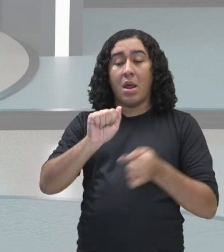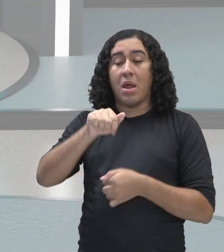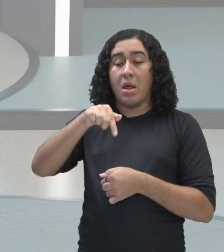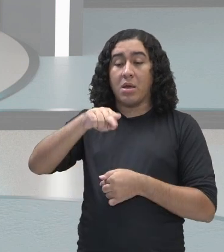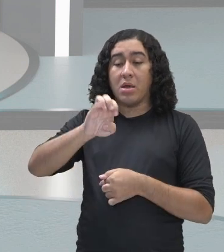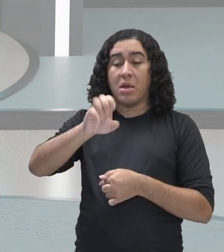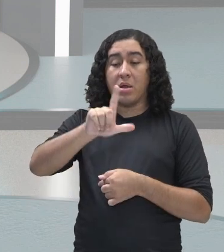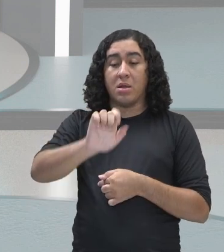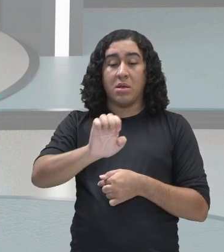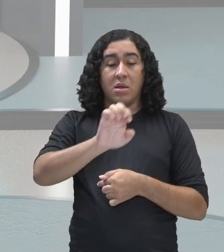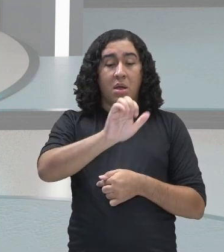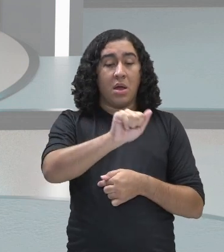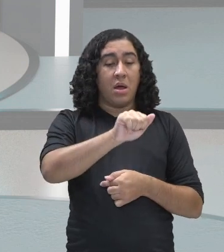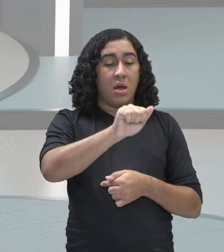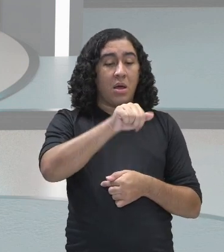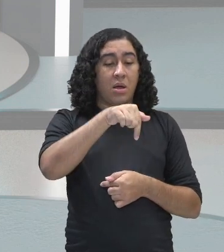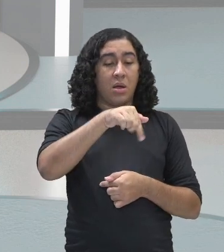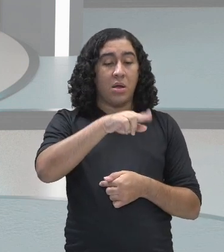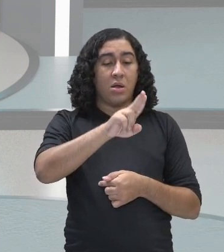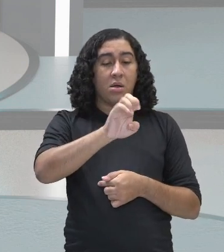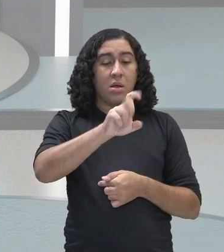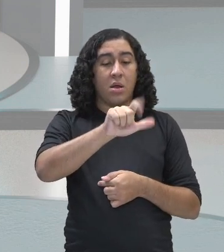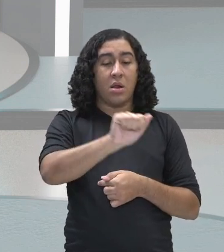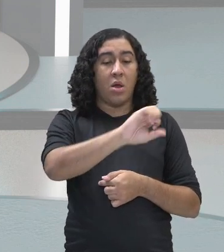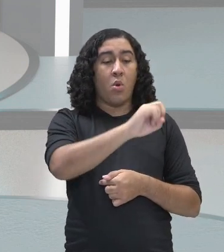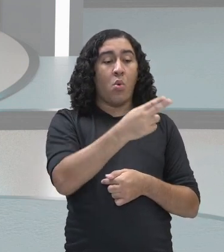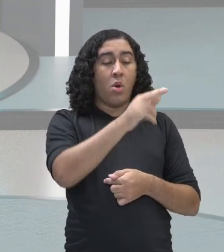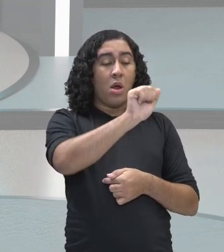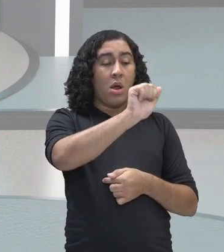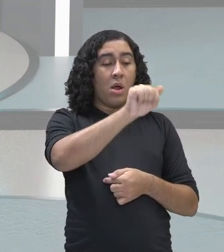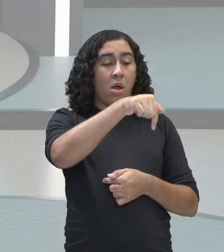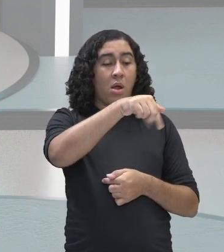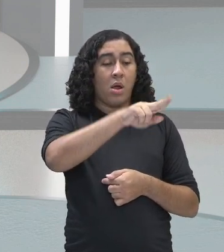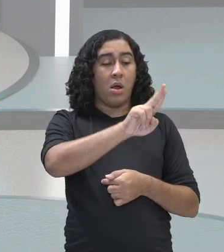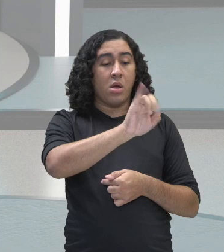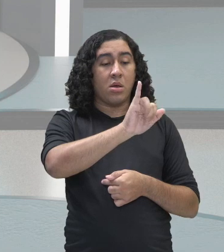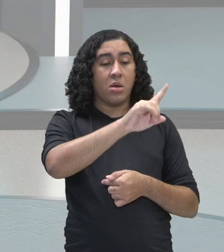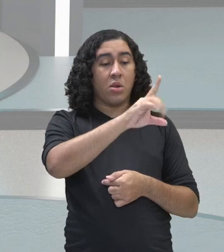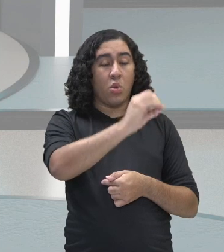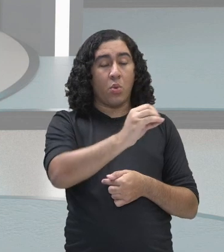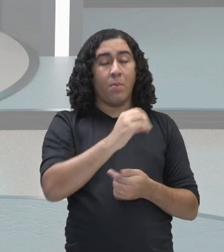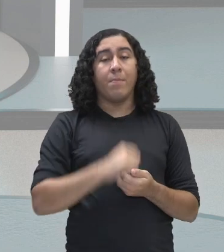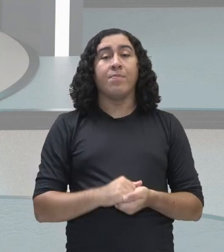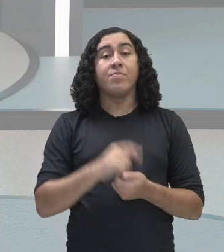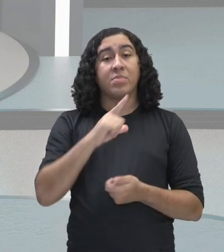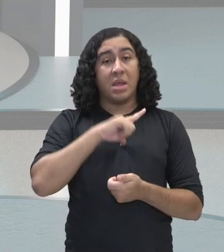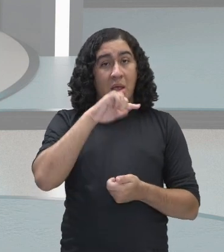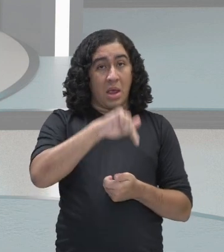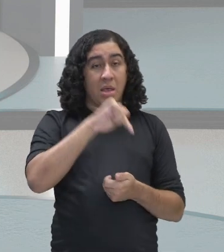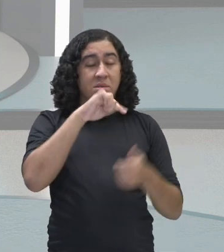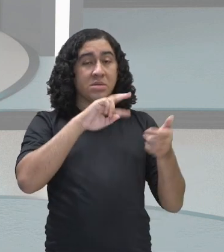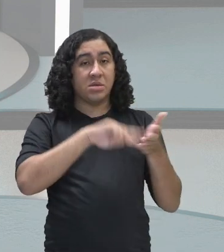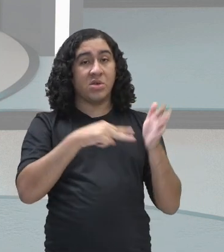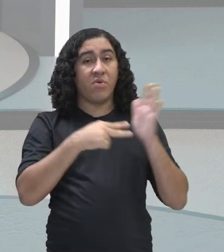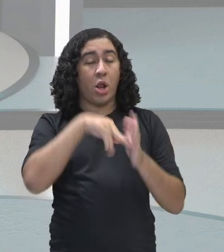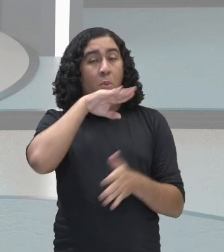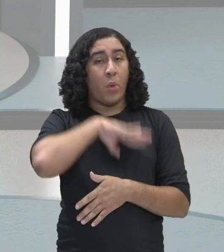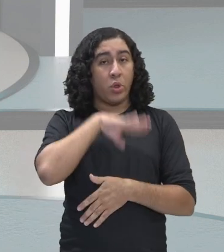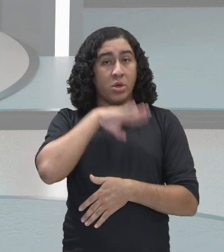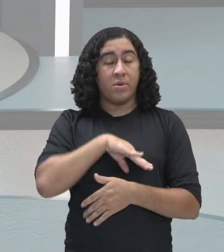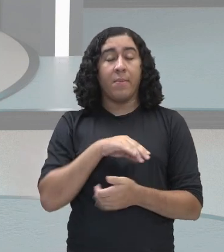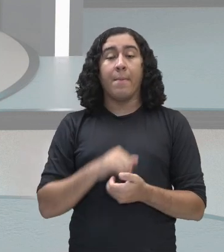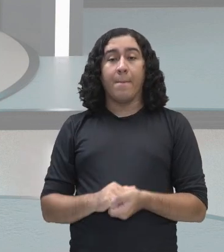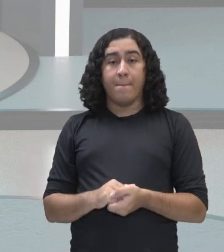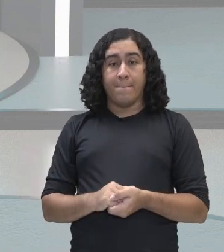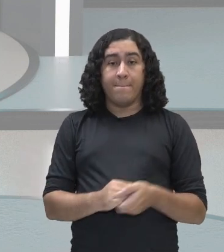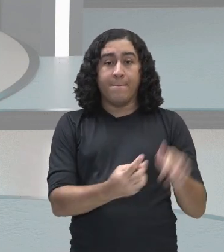aquela, aquilo, tá bom? Então, essa palavrinha, that, ele tem essa tradução em língua portuguesa. Aquele, aquela,